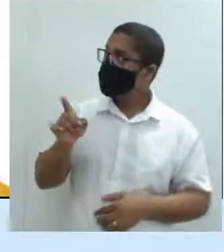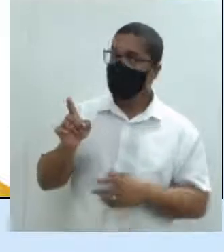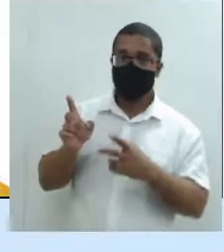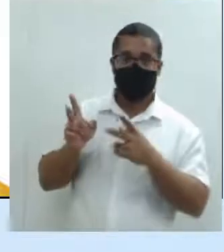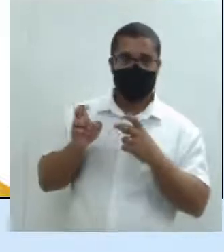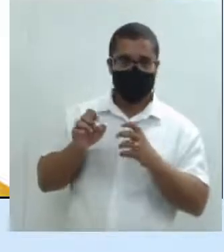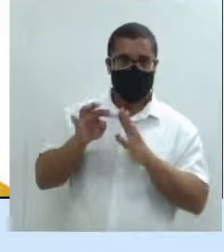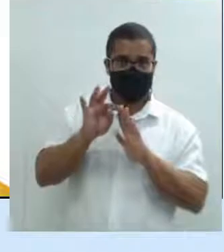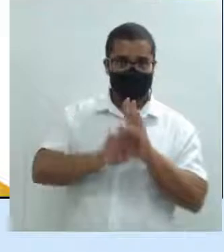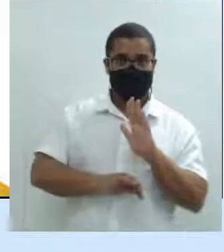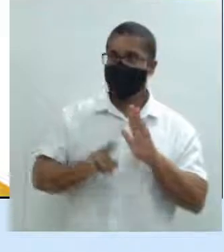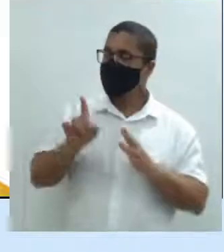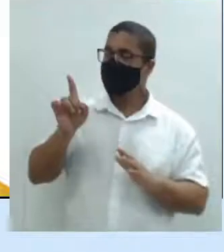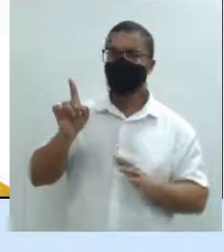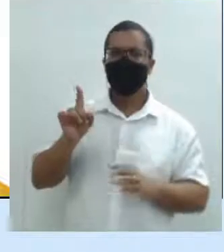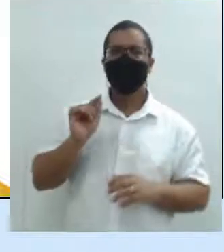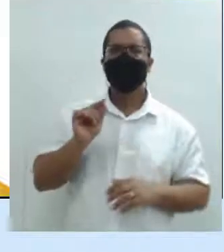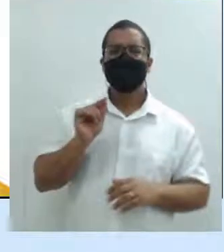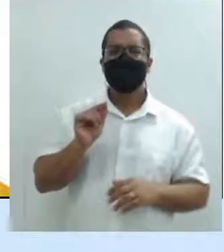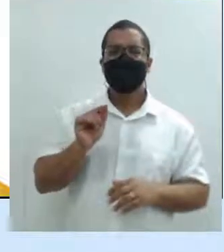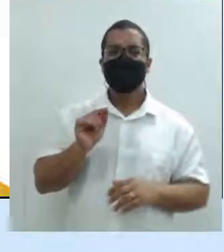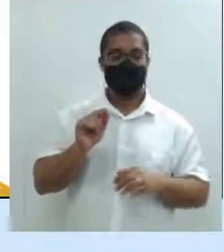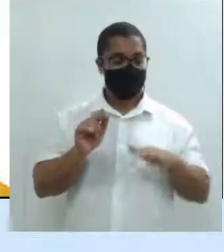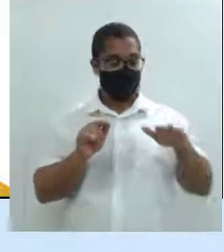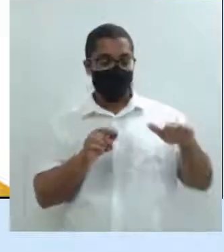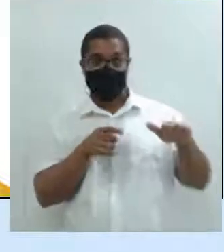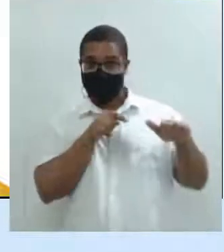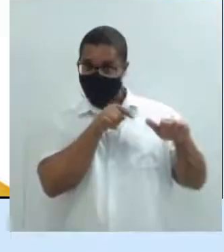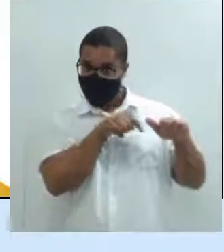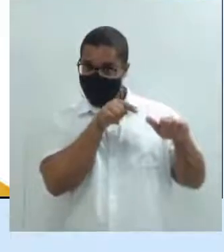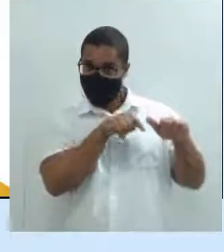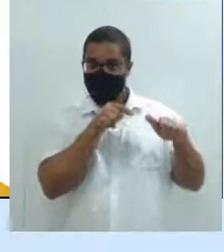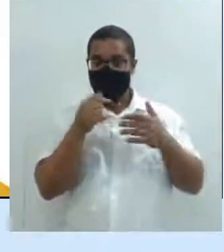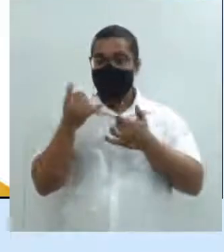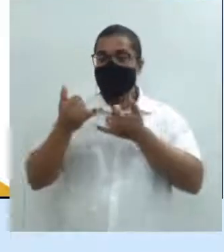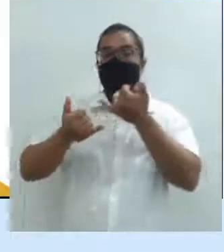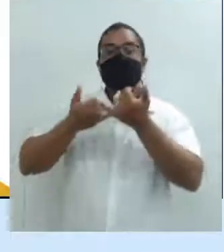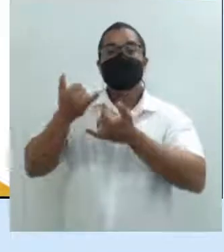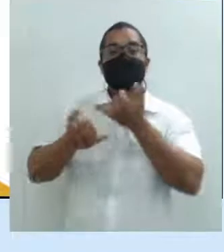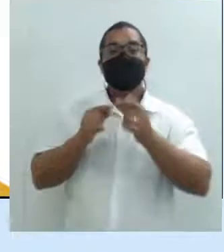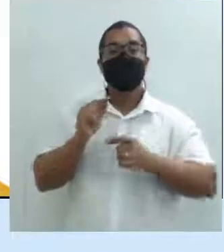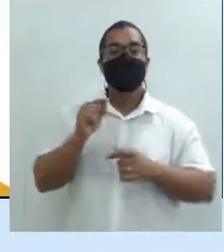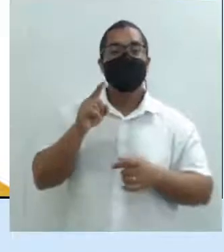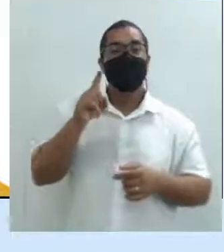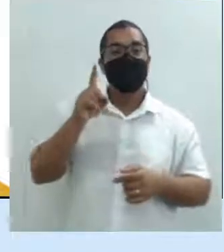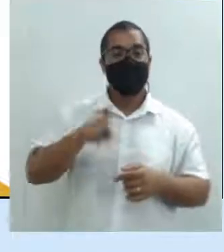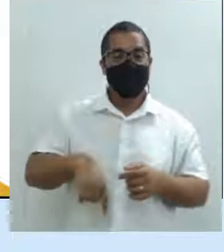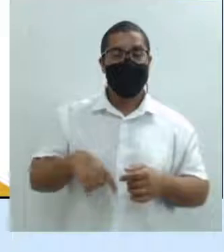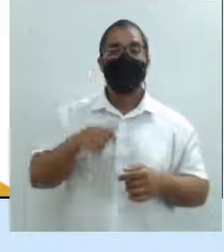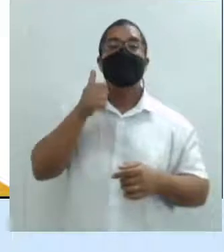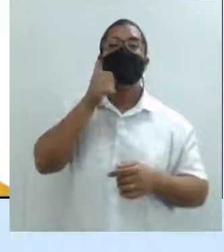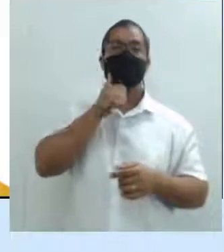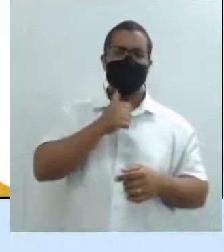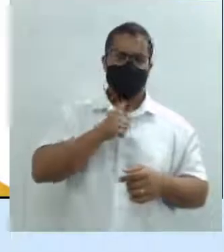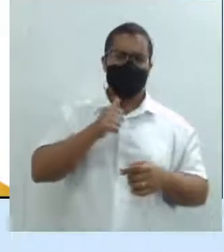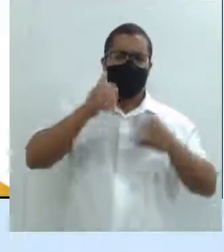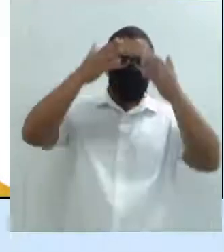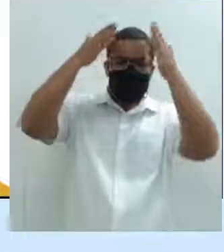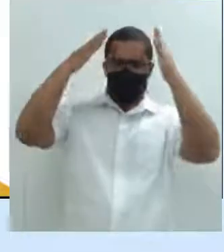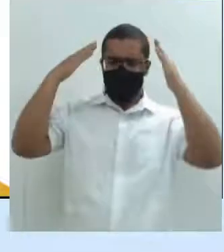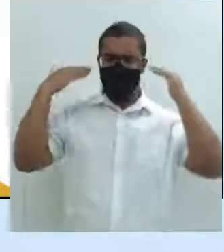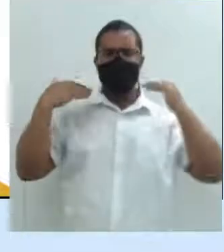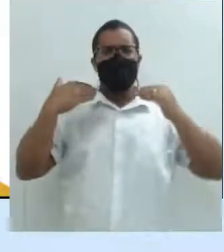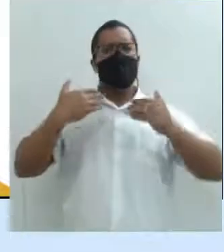gênero textual, a criança, ela brinca com o fato de a mulher, quando vai se